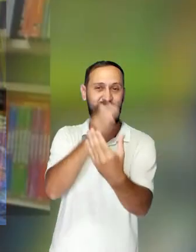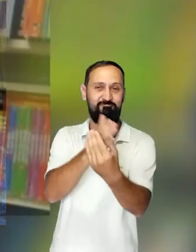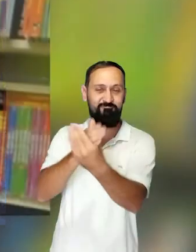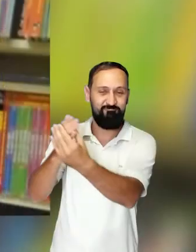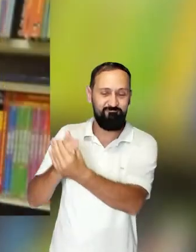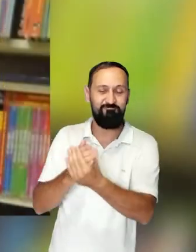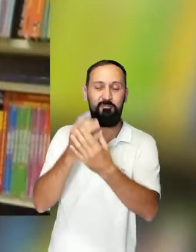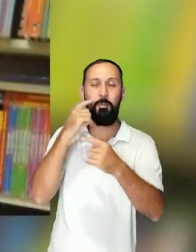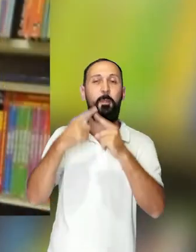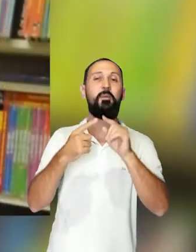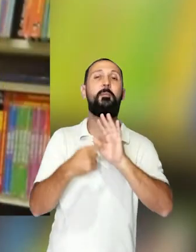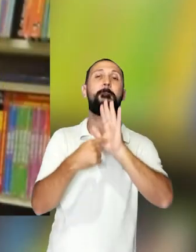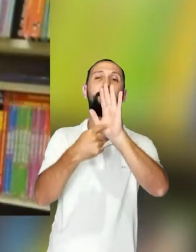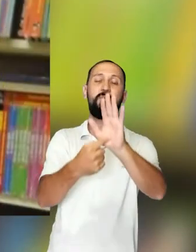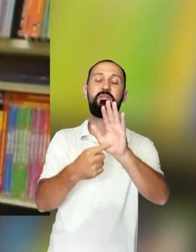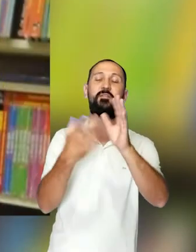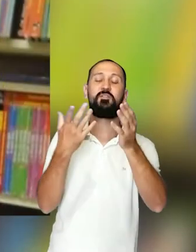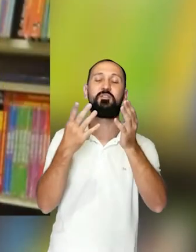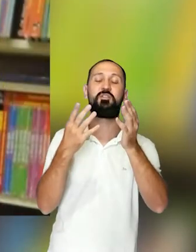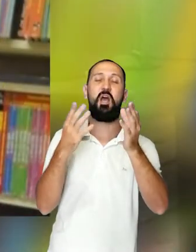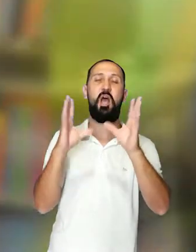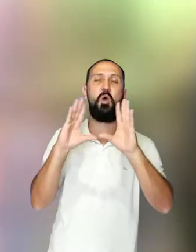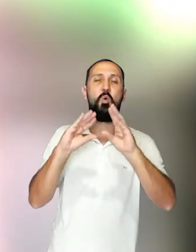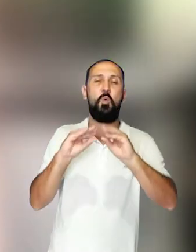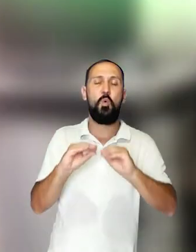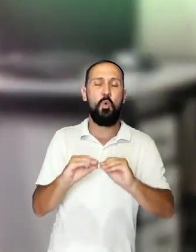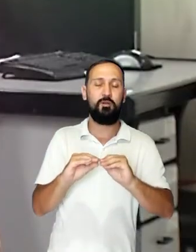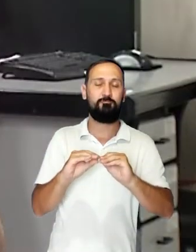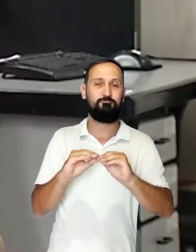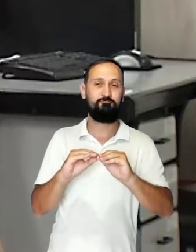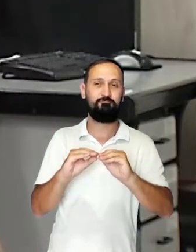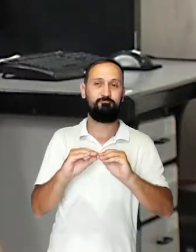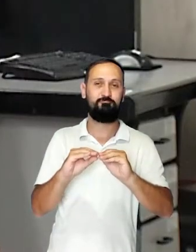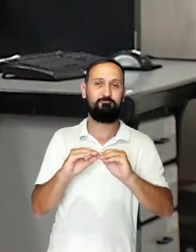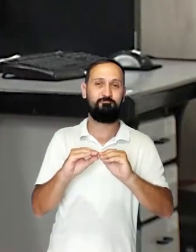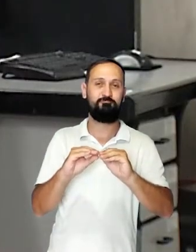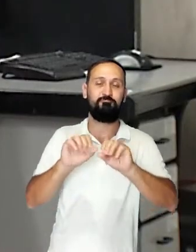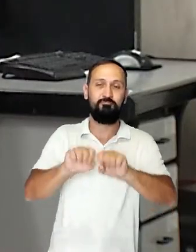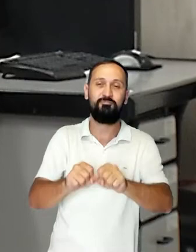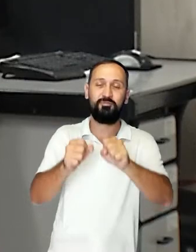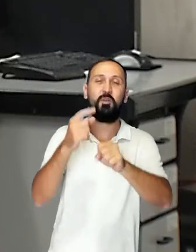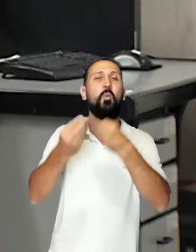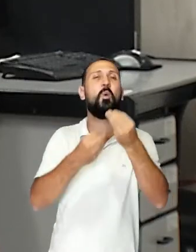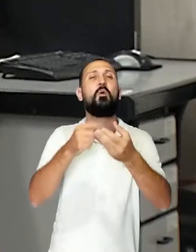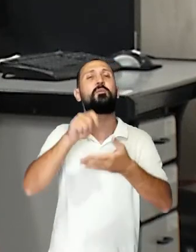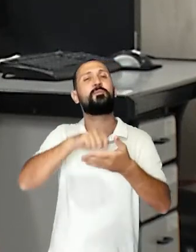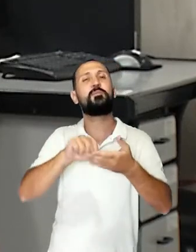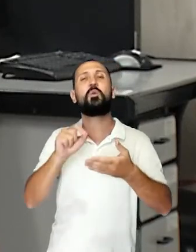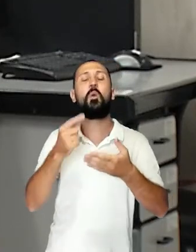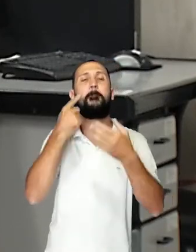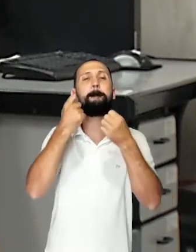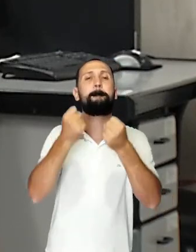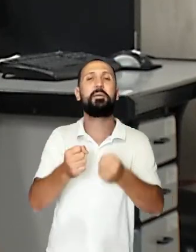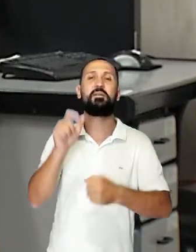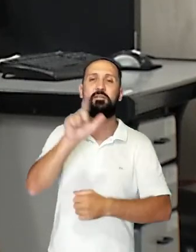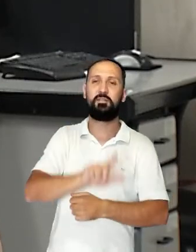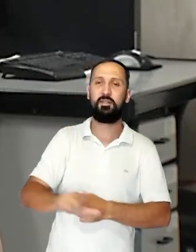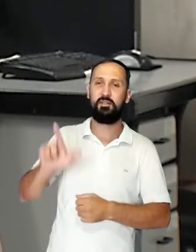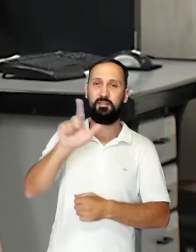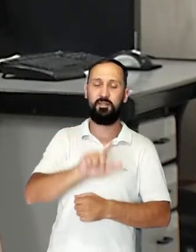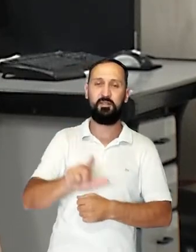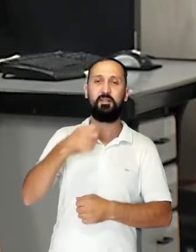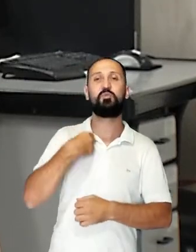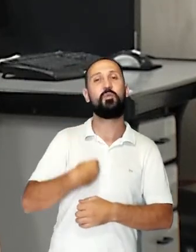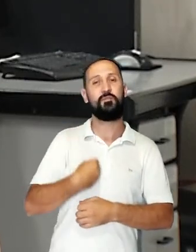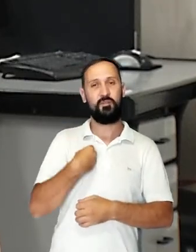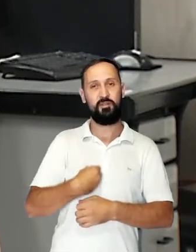já sinalizavam a materialização de Ruínas da Escuridão. Quais que são os seus gêneros e autores preferidos? Qual o peso da